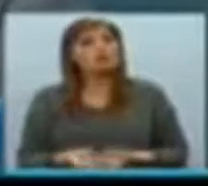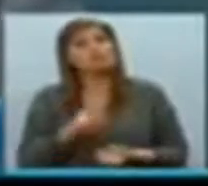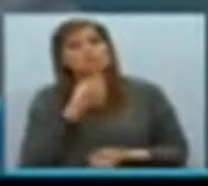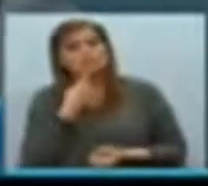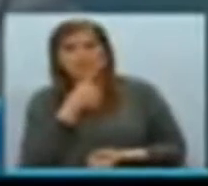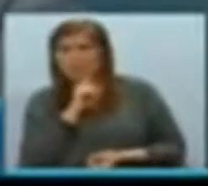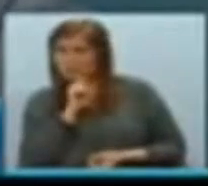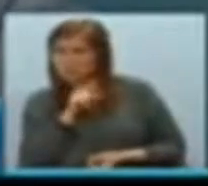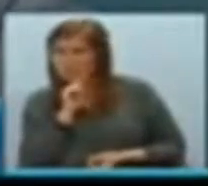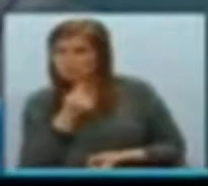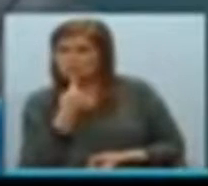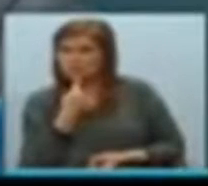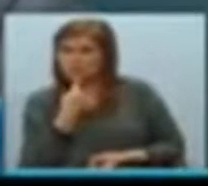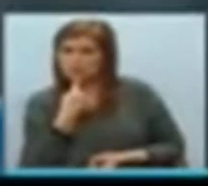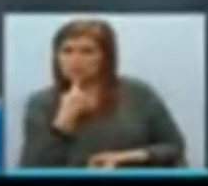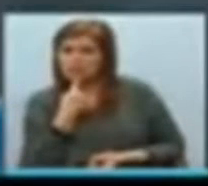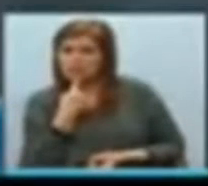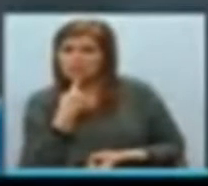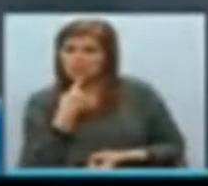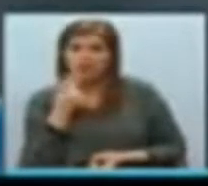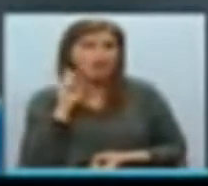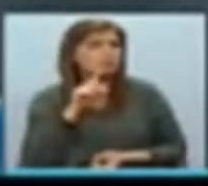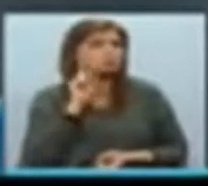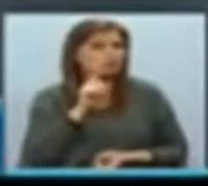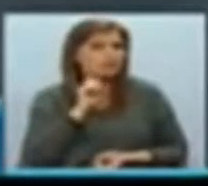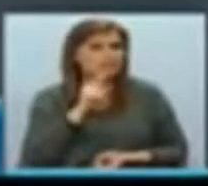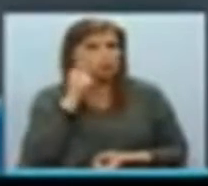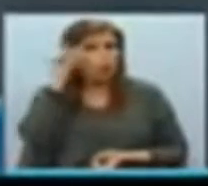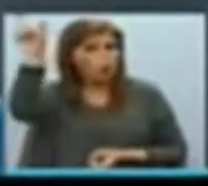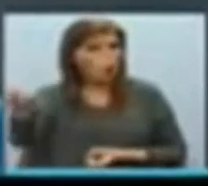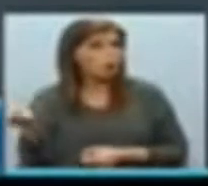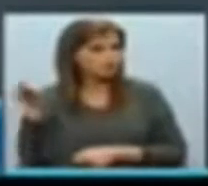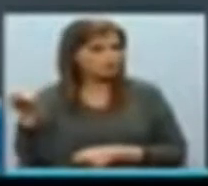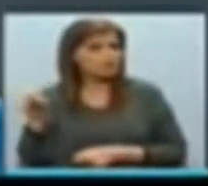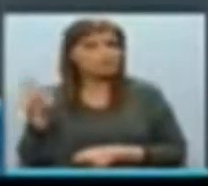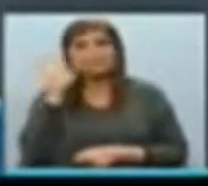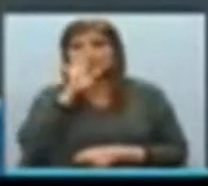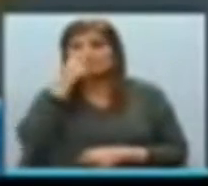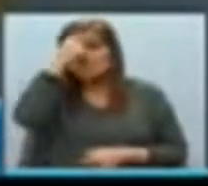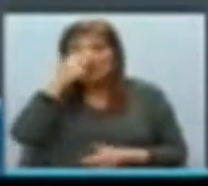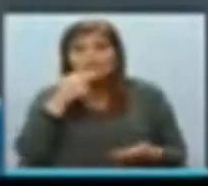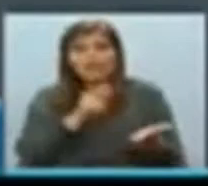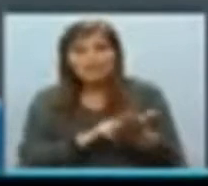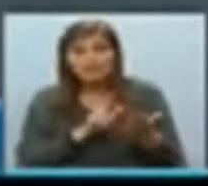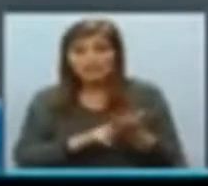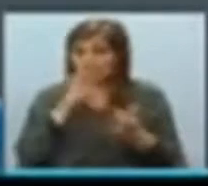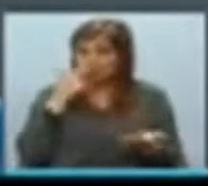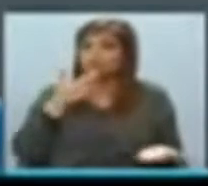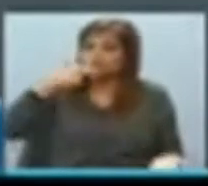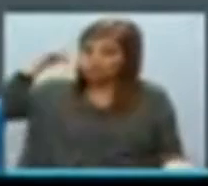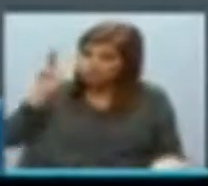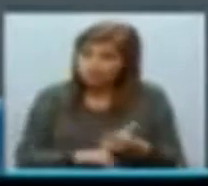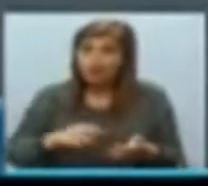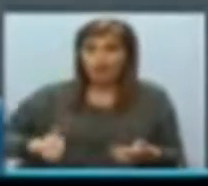grandeza do estômago é que as histórias quando são verdadeiras histórias de heróis elas aquelas vem à tona um dia